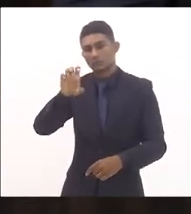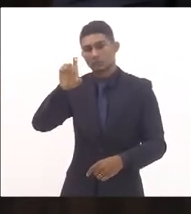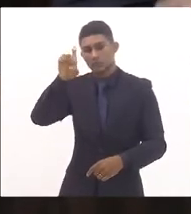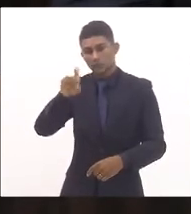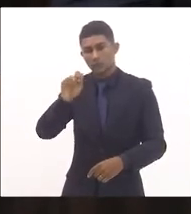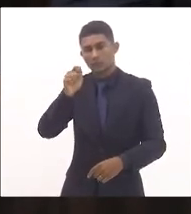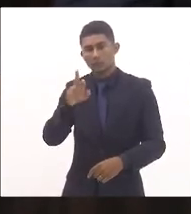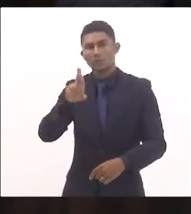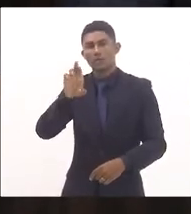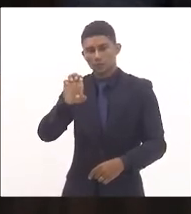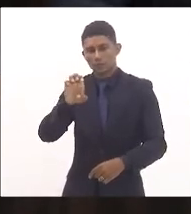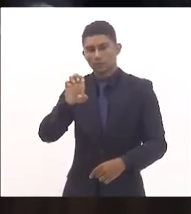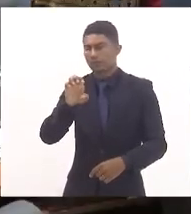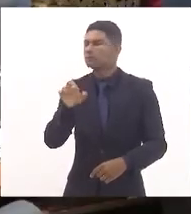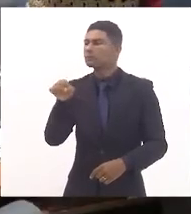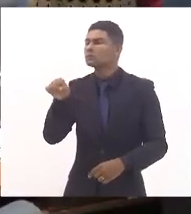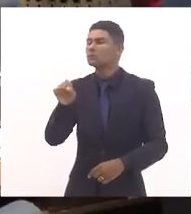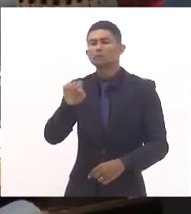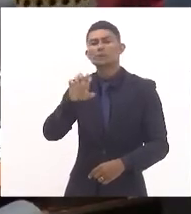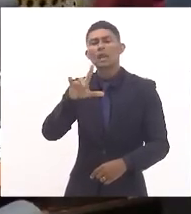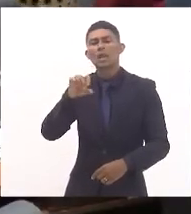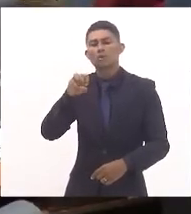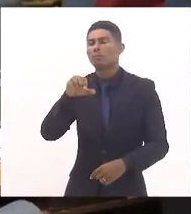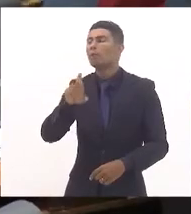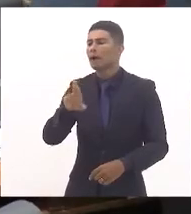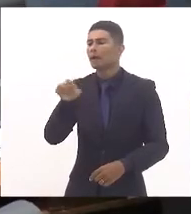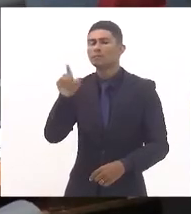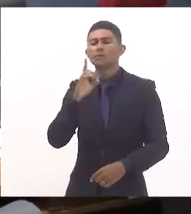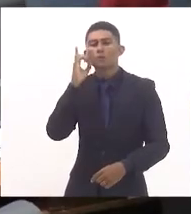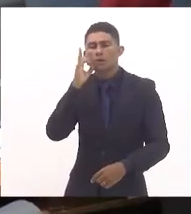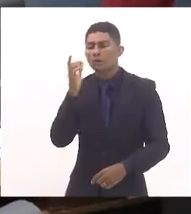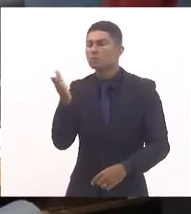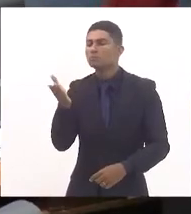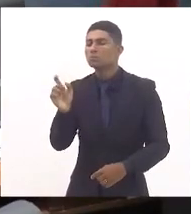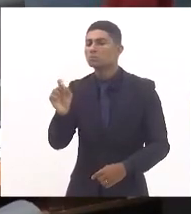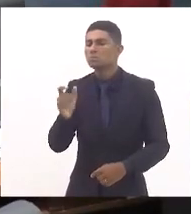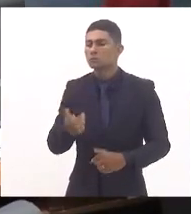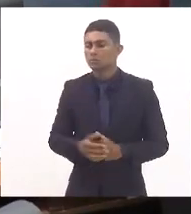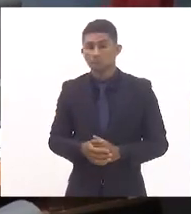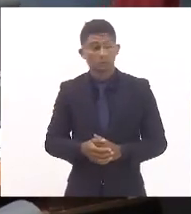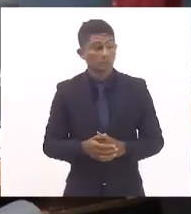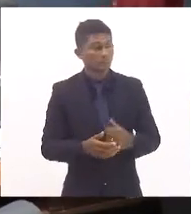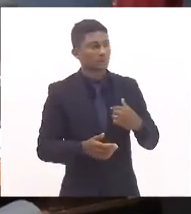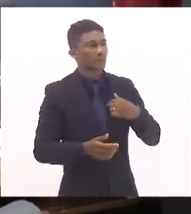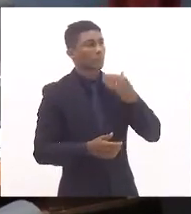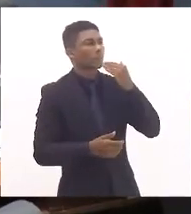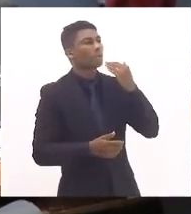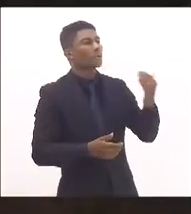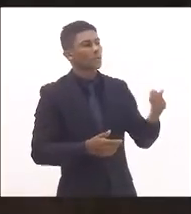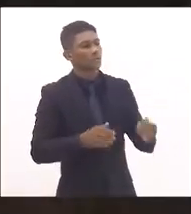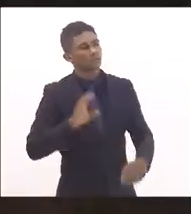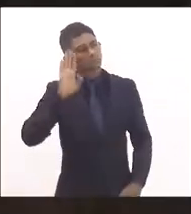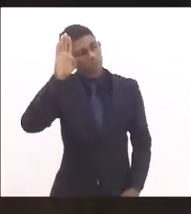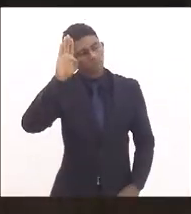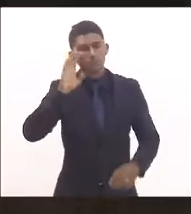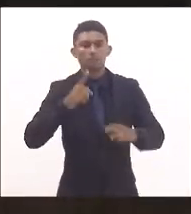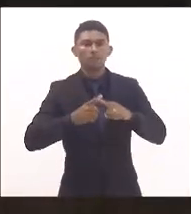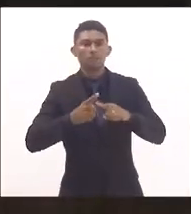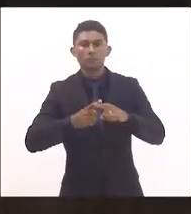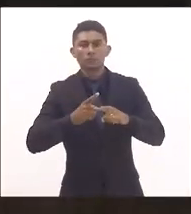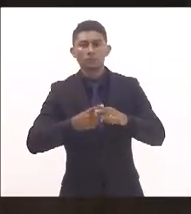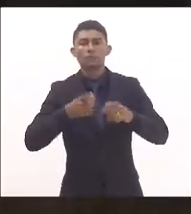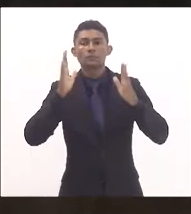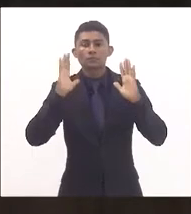Deputado Eliomar, por favor. Senhor presidente, eu pedi exatamente essa questão de ordem. Há mais de